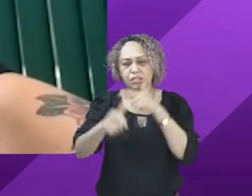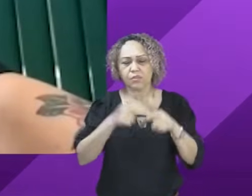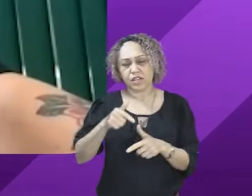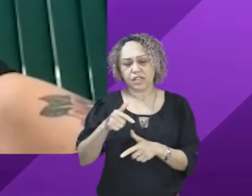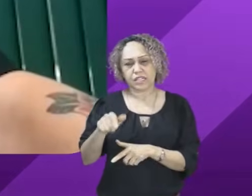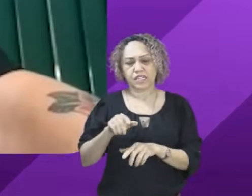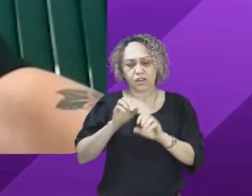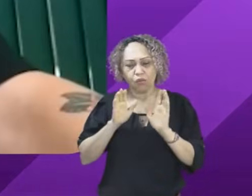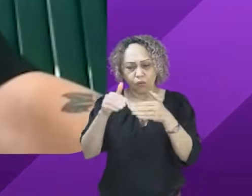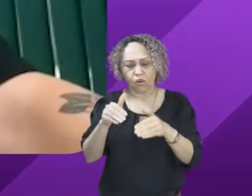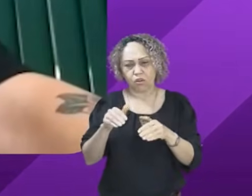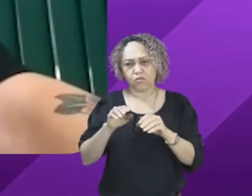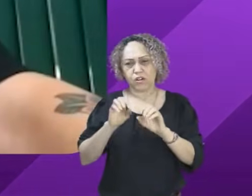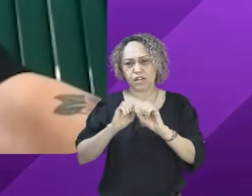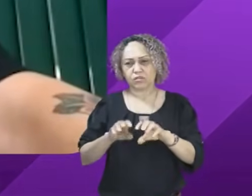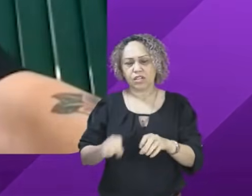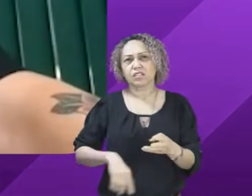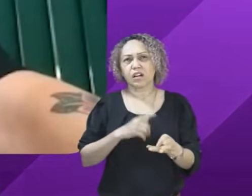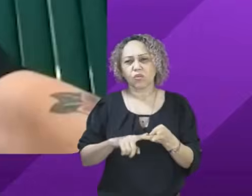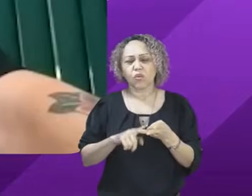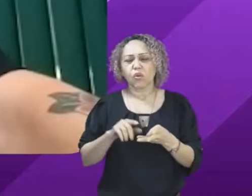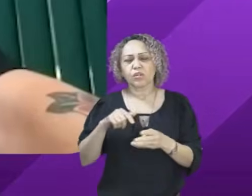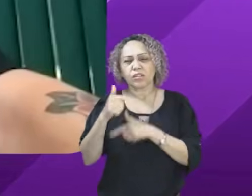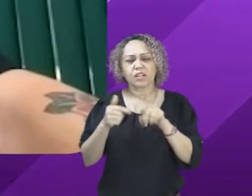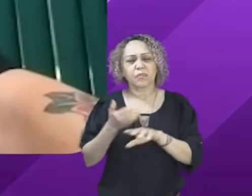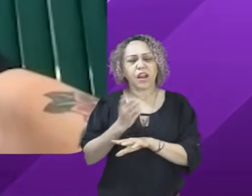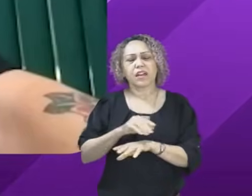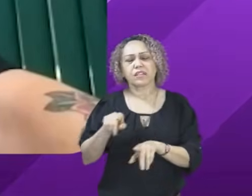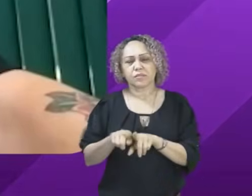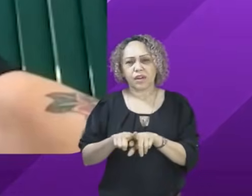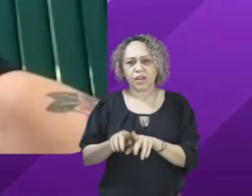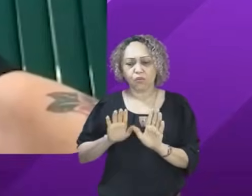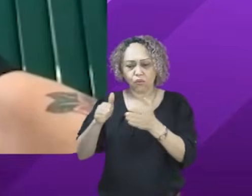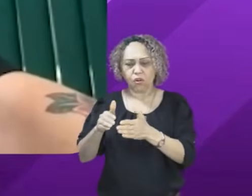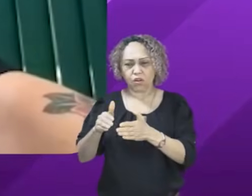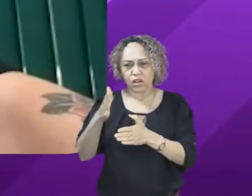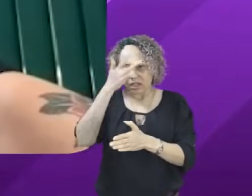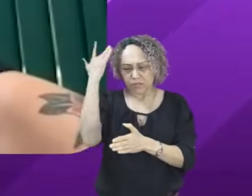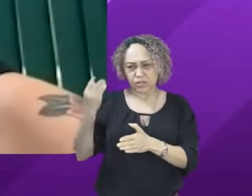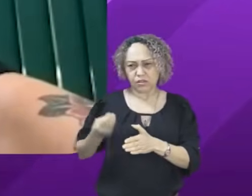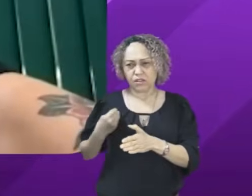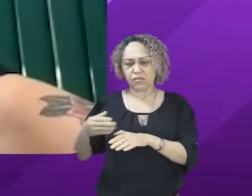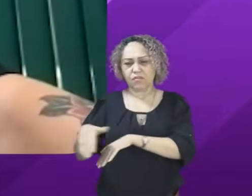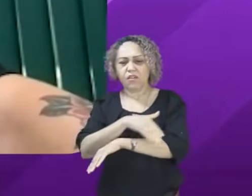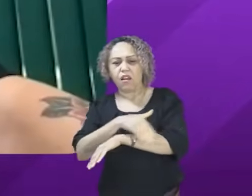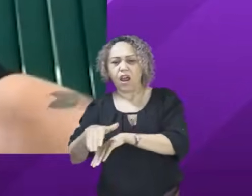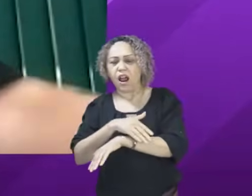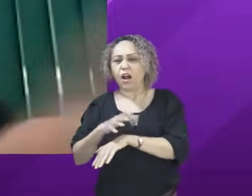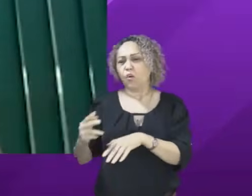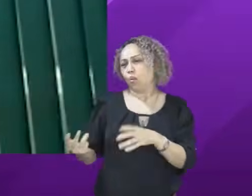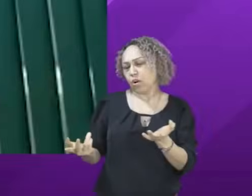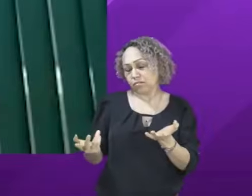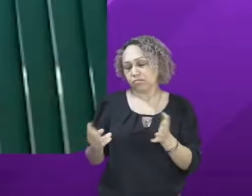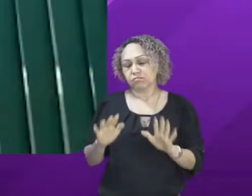de rua. E aí, primeiramente, toda vez que for pauta daquele mandato, se posicionar firme, mostrar,